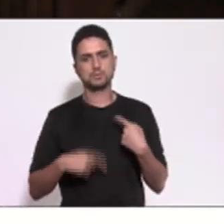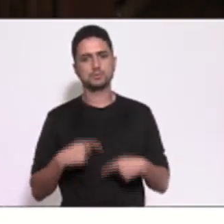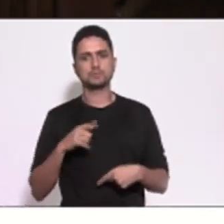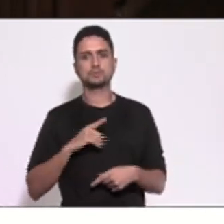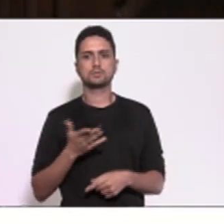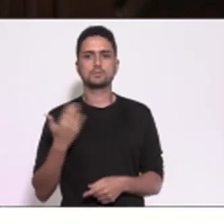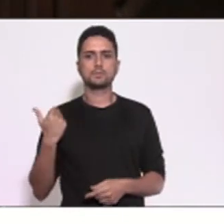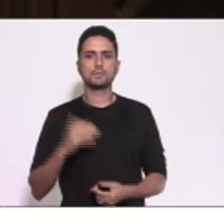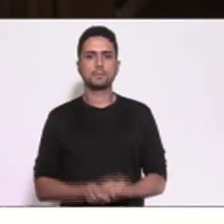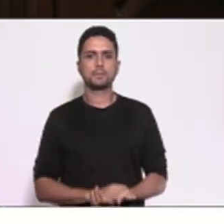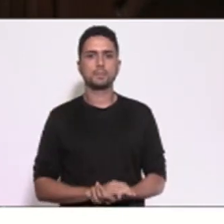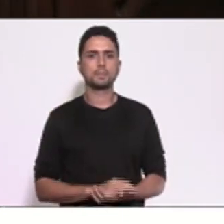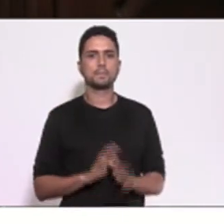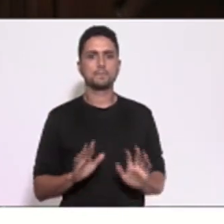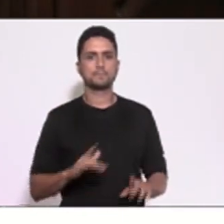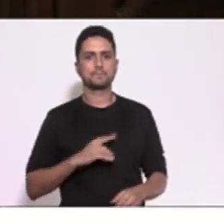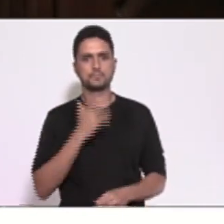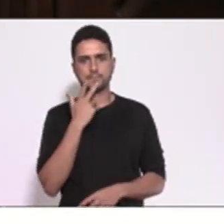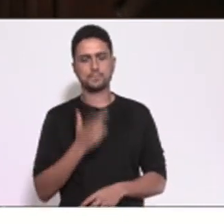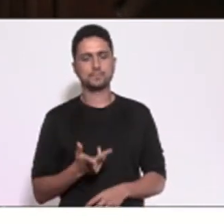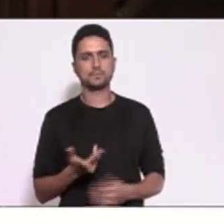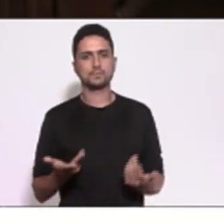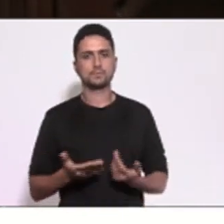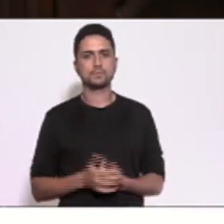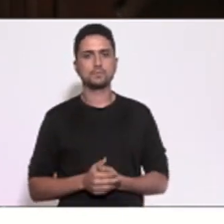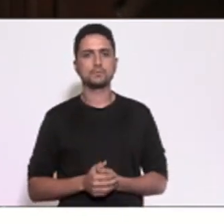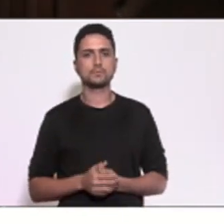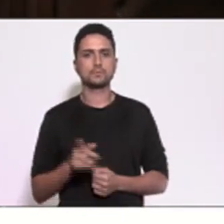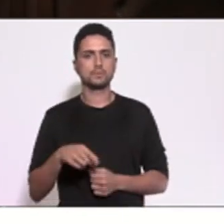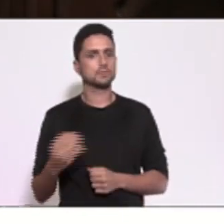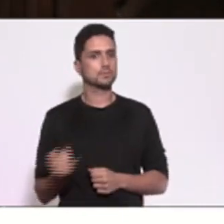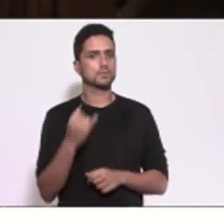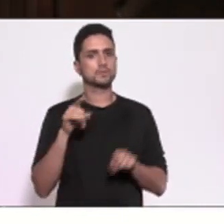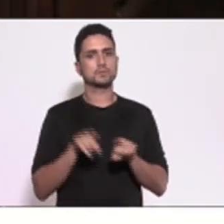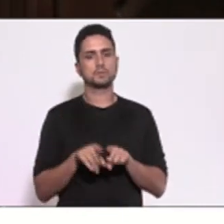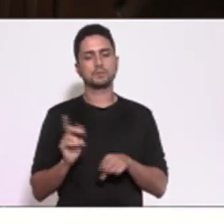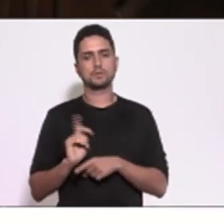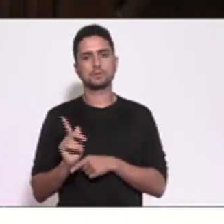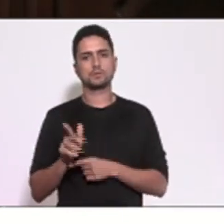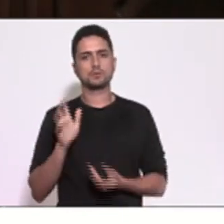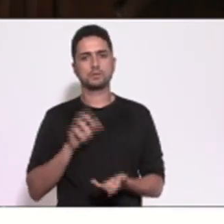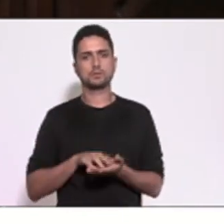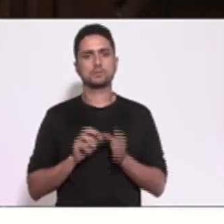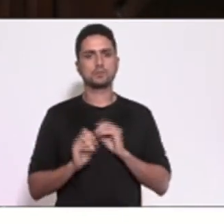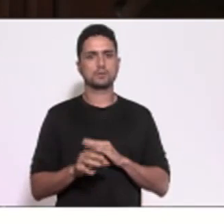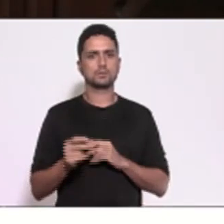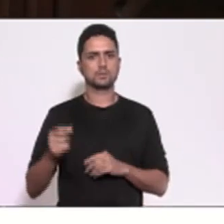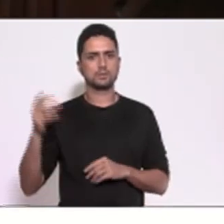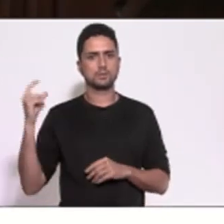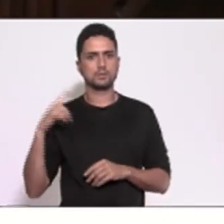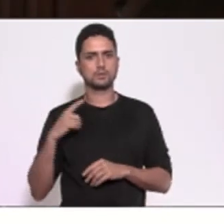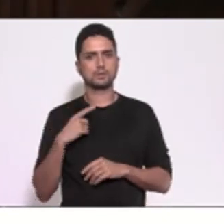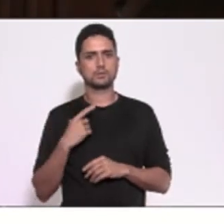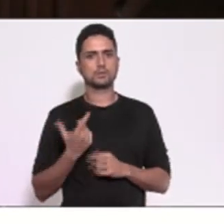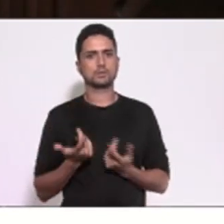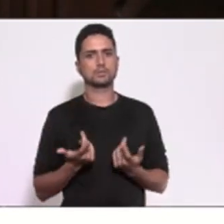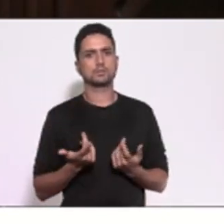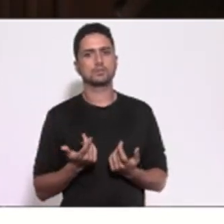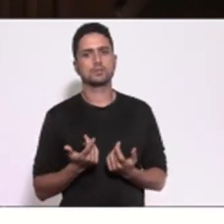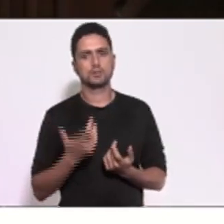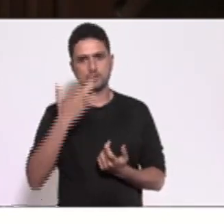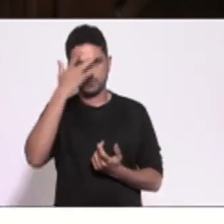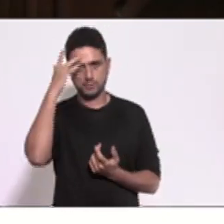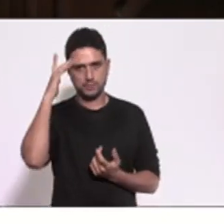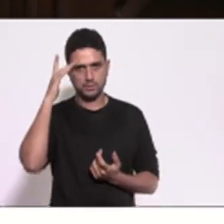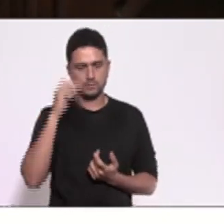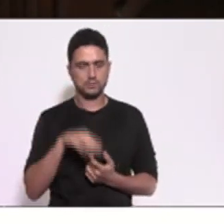com ela, ressalto que foi importante também na gestão do Centro Educacional por muito tempo a figura marcante de